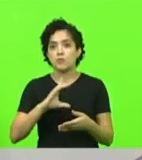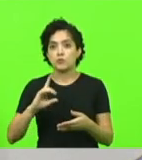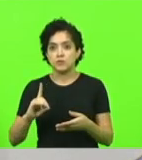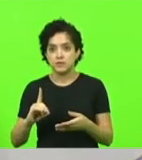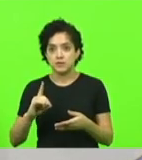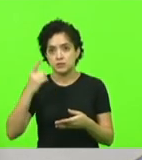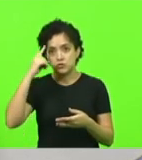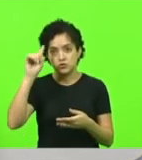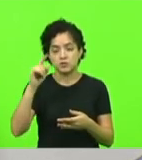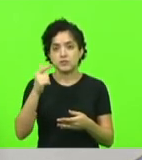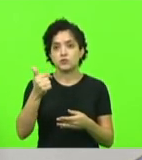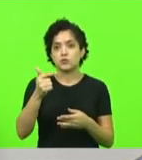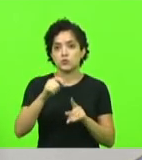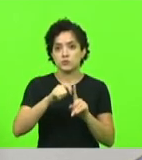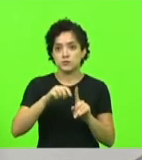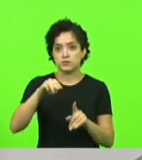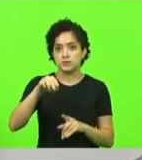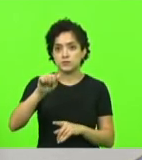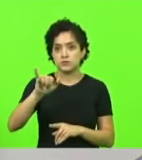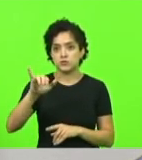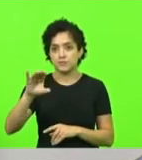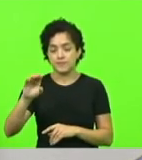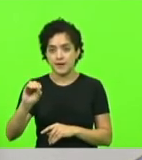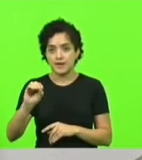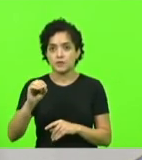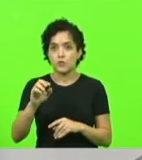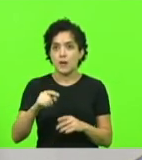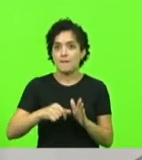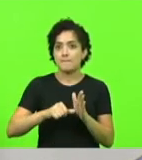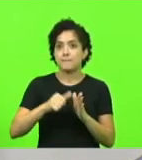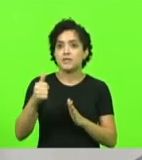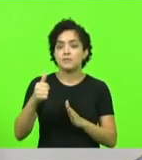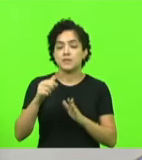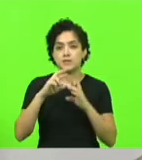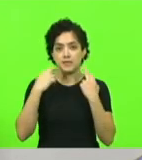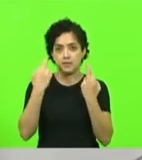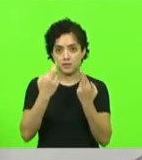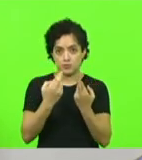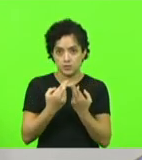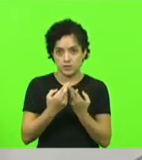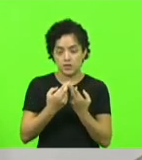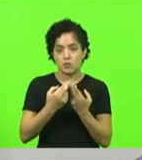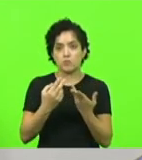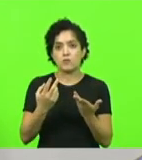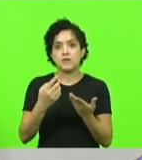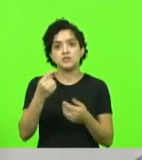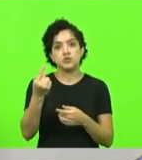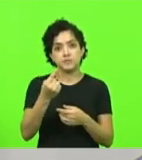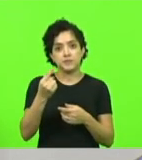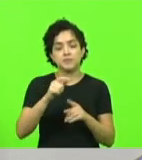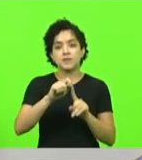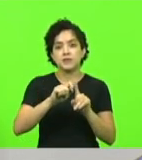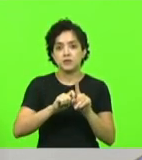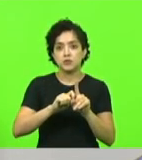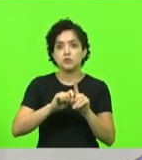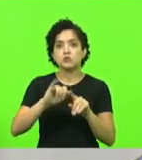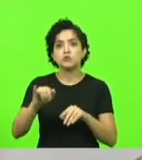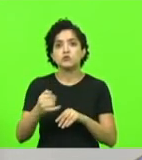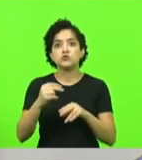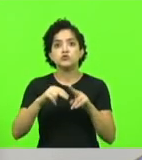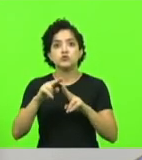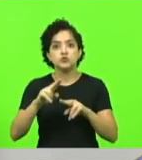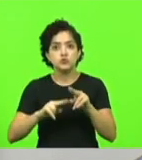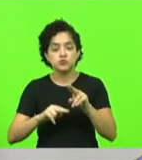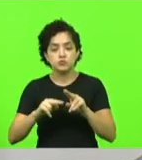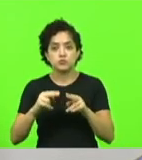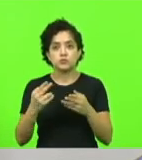12 de maio tivemos a primeira reunião de instalação. Dia 1º de junho tivemos a primeira reunião